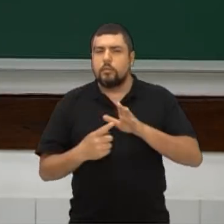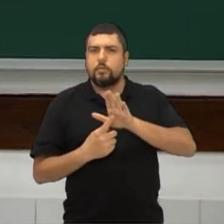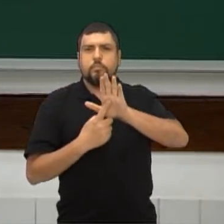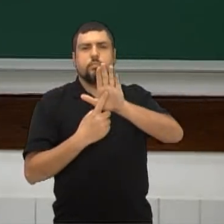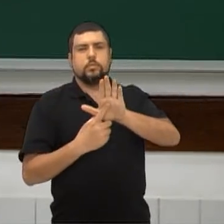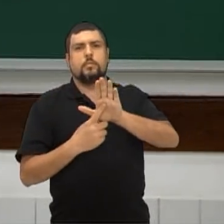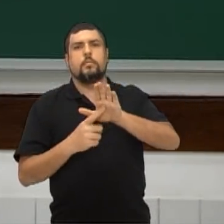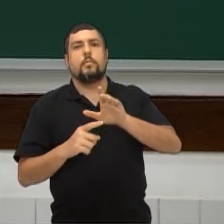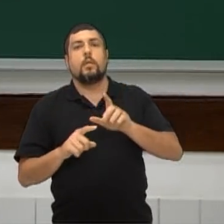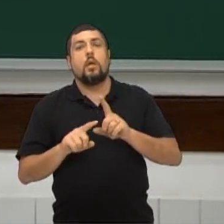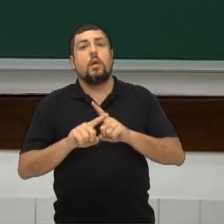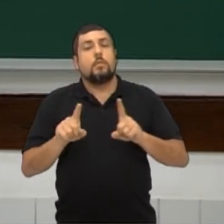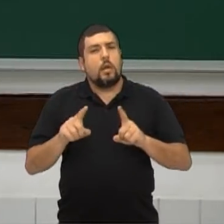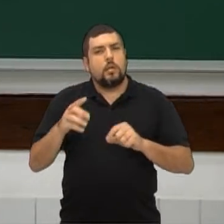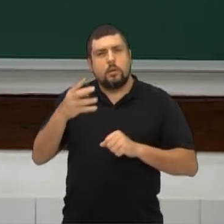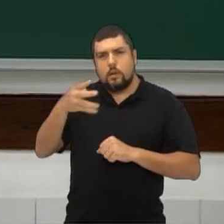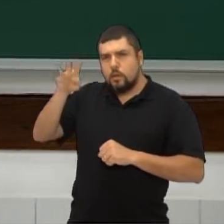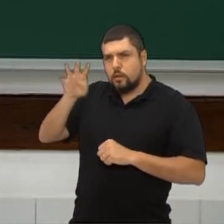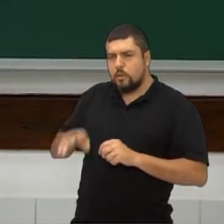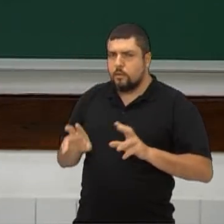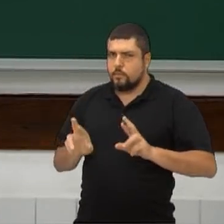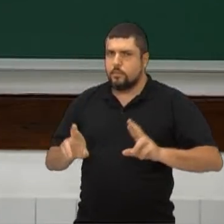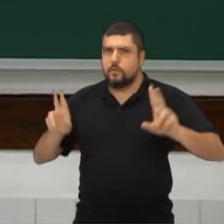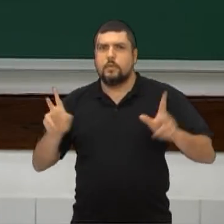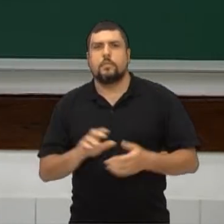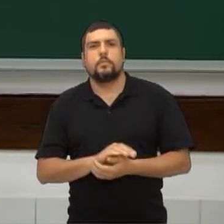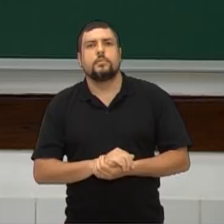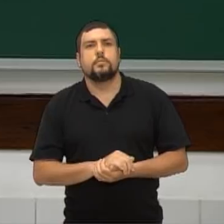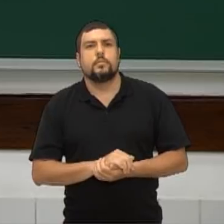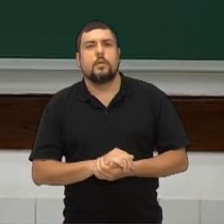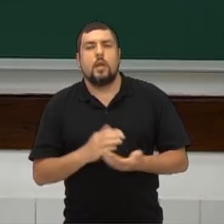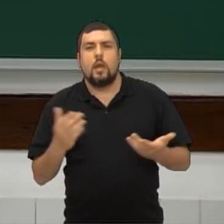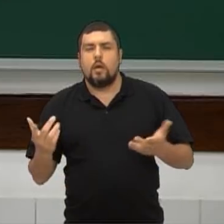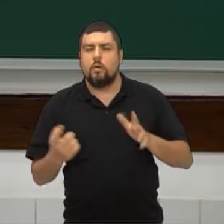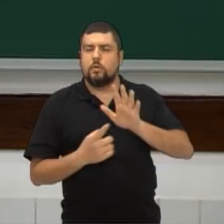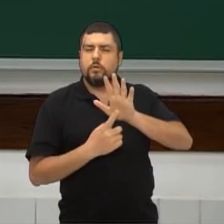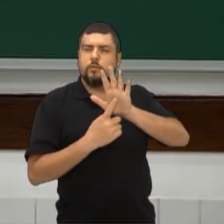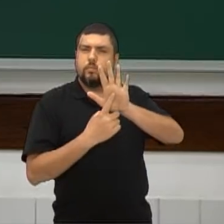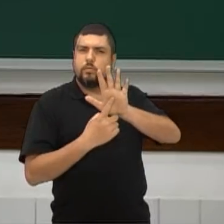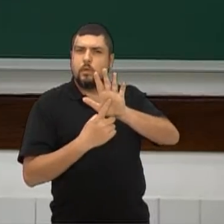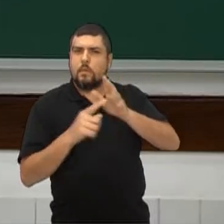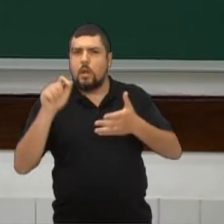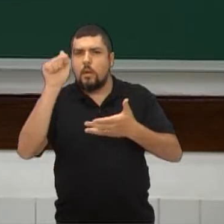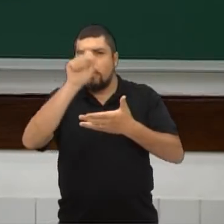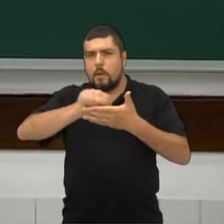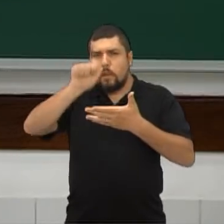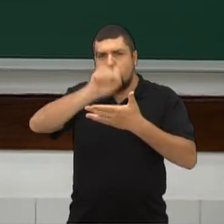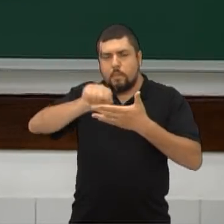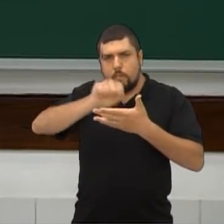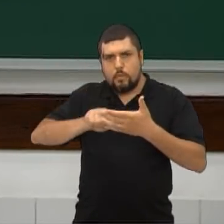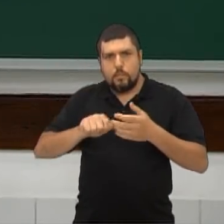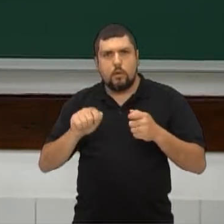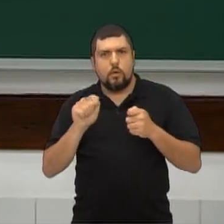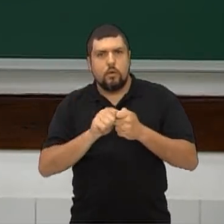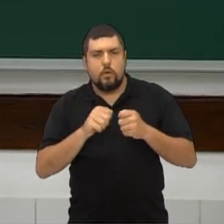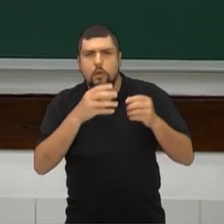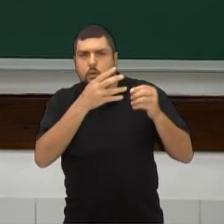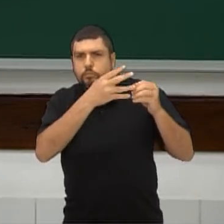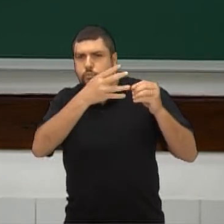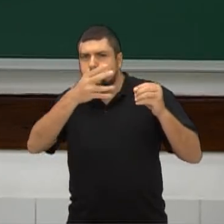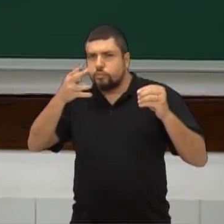tabela eu vou fazer diferente com vocês. Eu vou mostrar ela no quadro para vocês. Então eu vou mostrar no quadro que eu vou desenhar essa tabela aqui